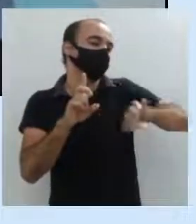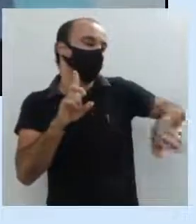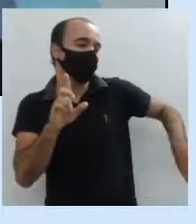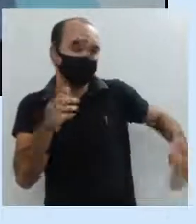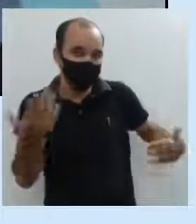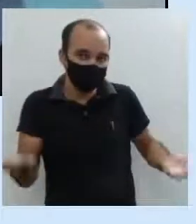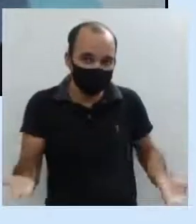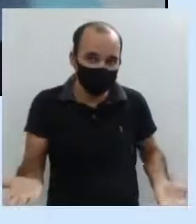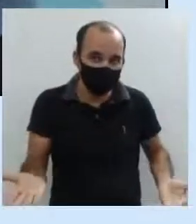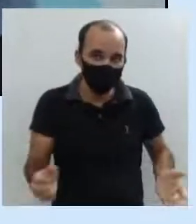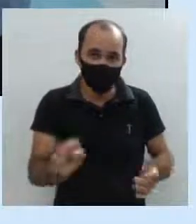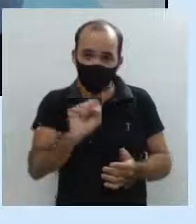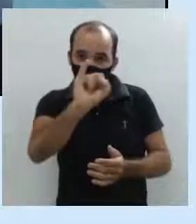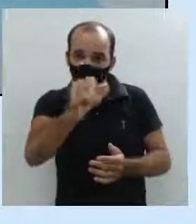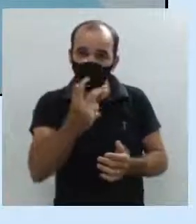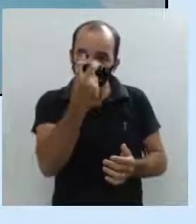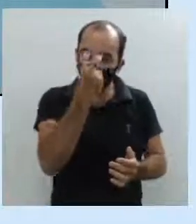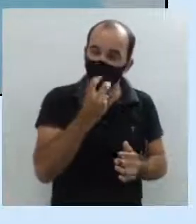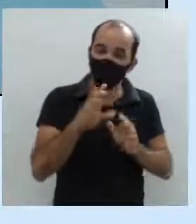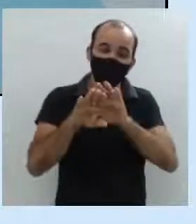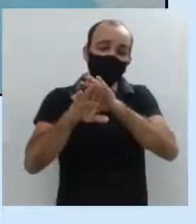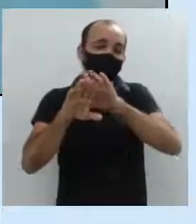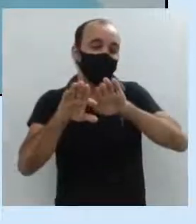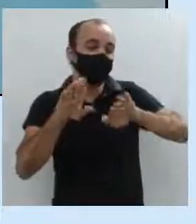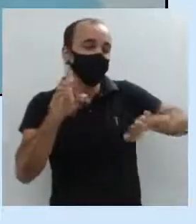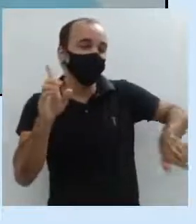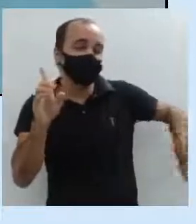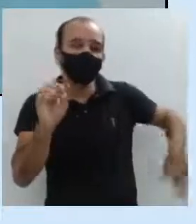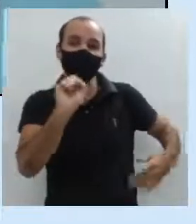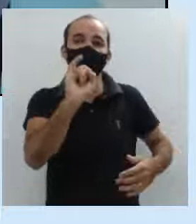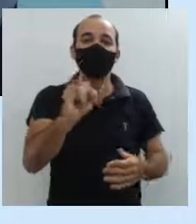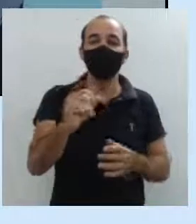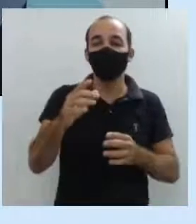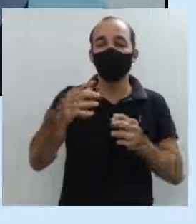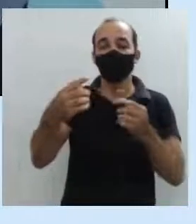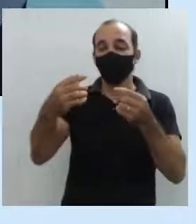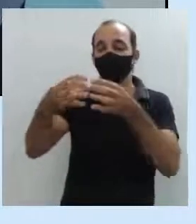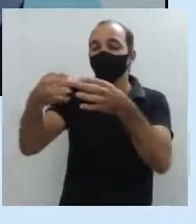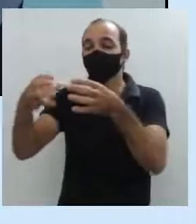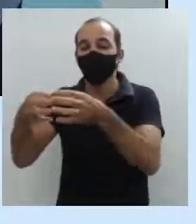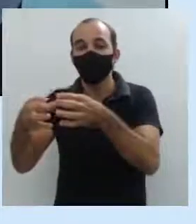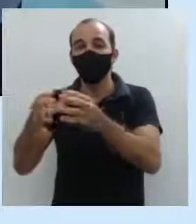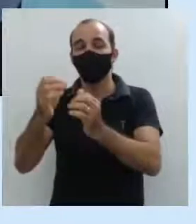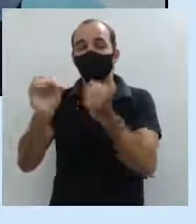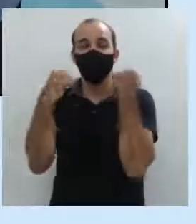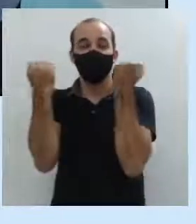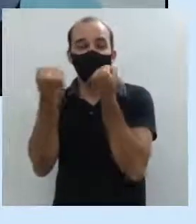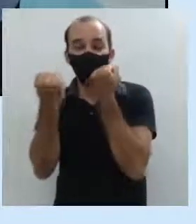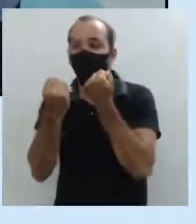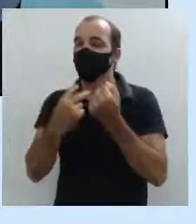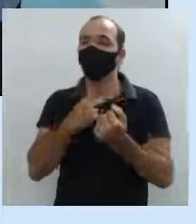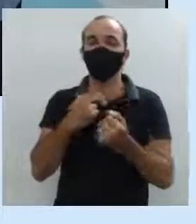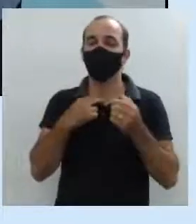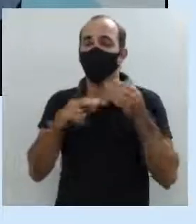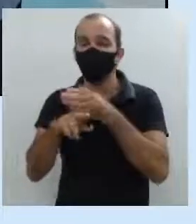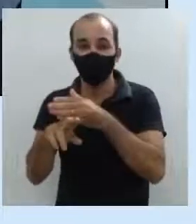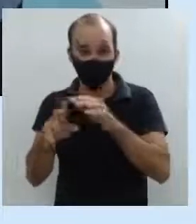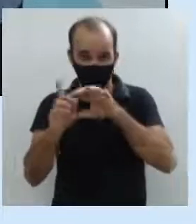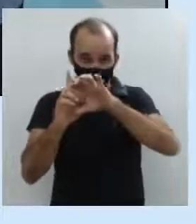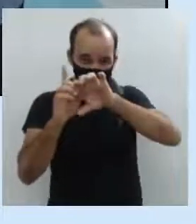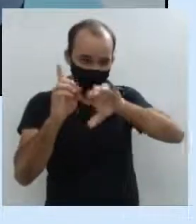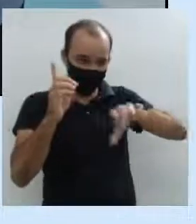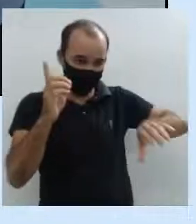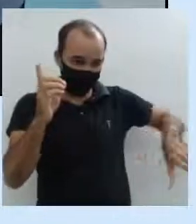tal produto, se você não assiste tal coisa, você está longe de ser aquilo que